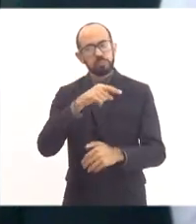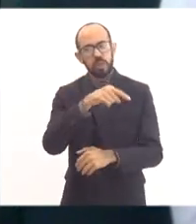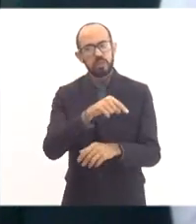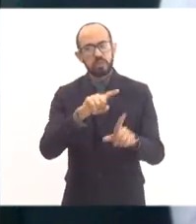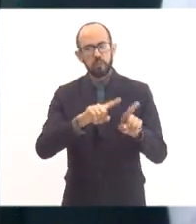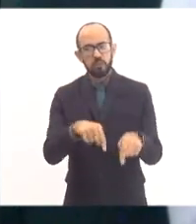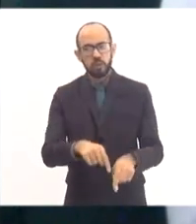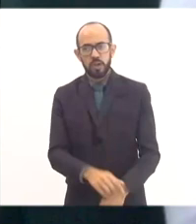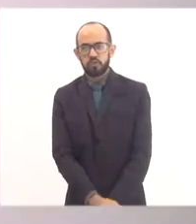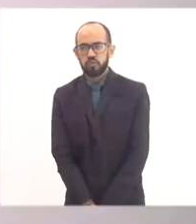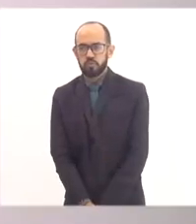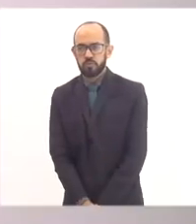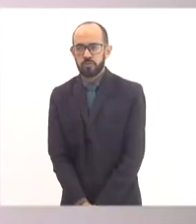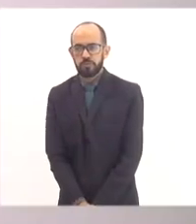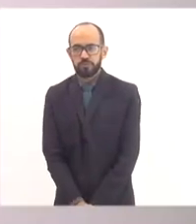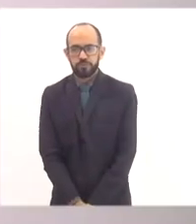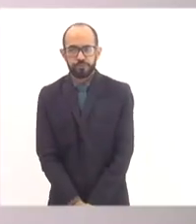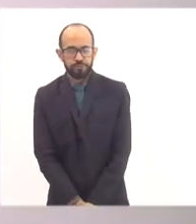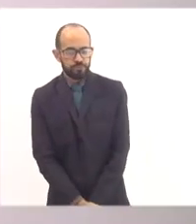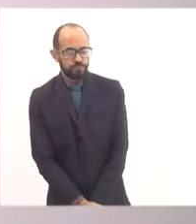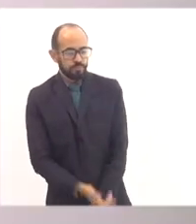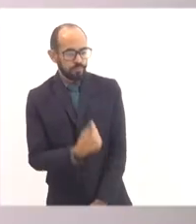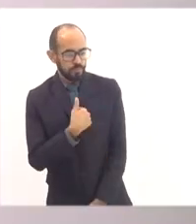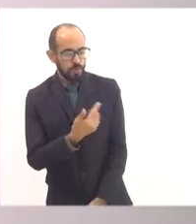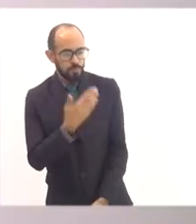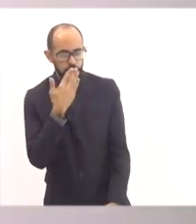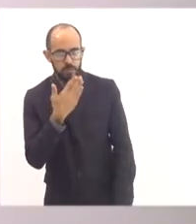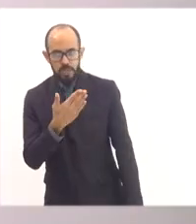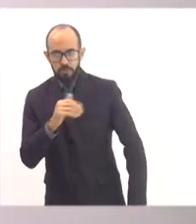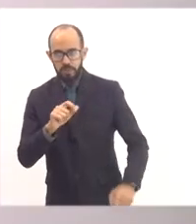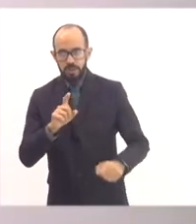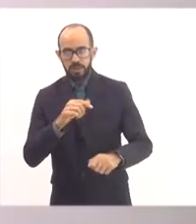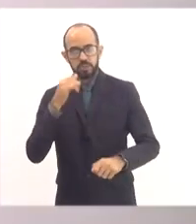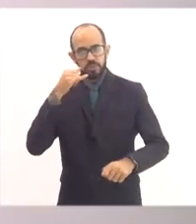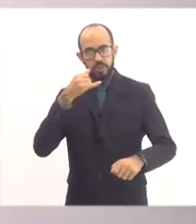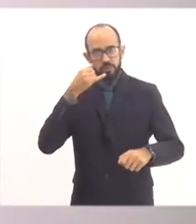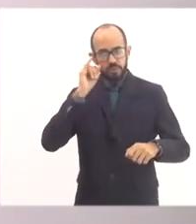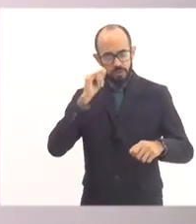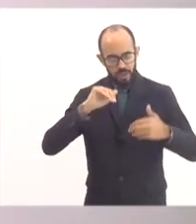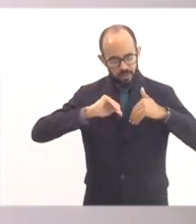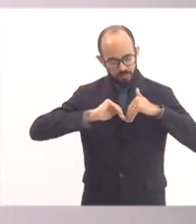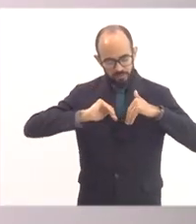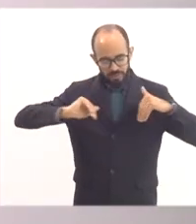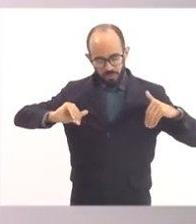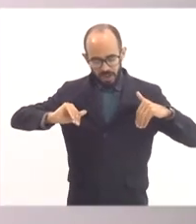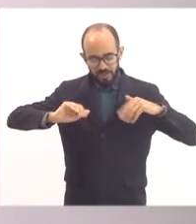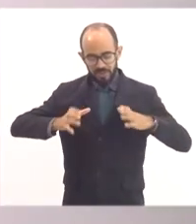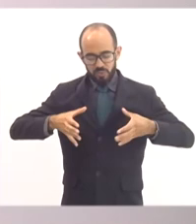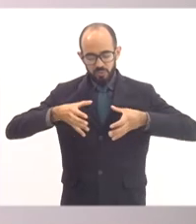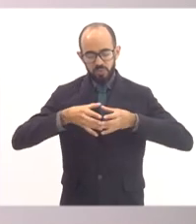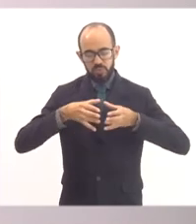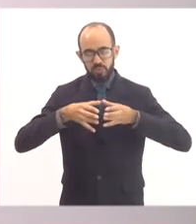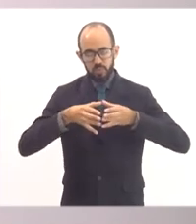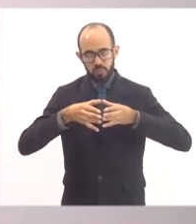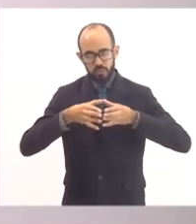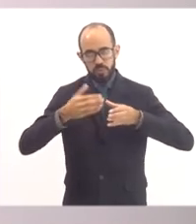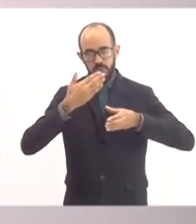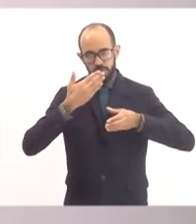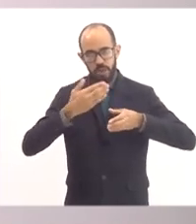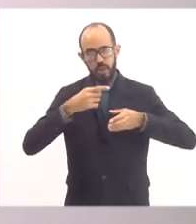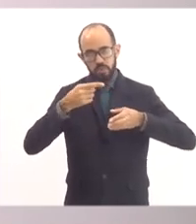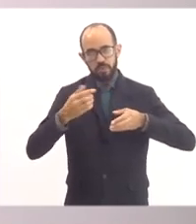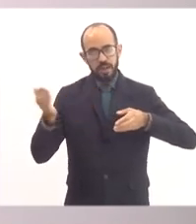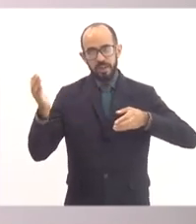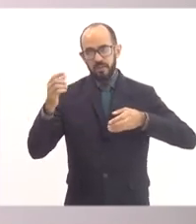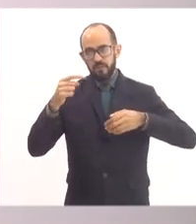né, até que, para que a gente não tenha essa separação do entendimento dos grupos, para que compareça o nosso subchefe